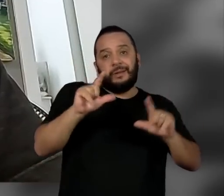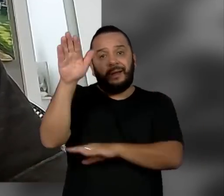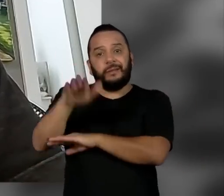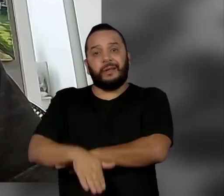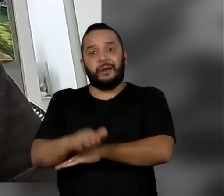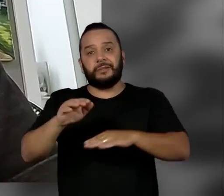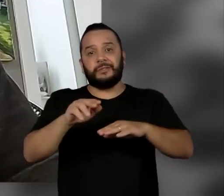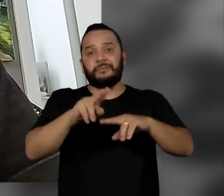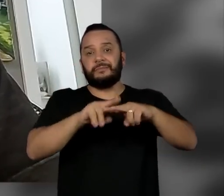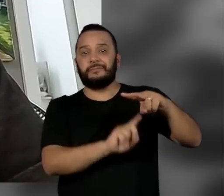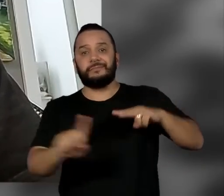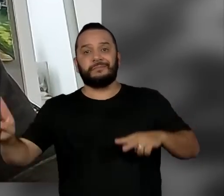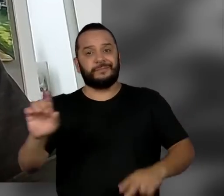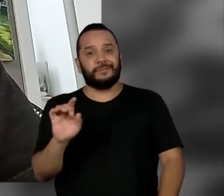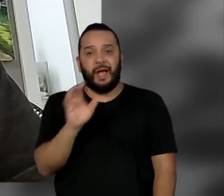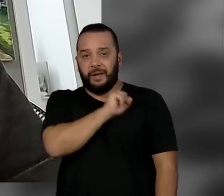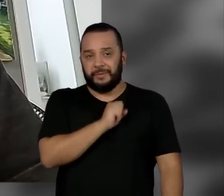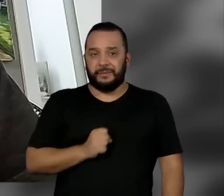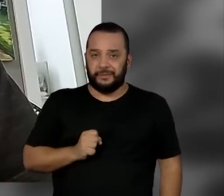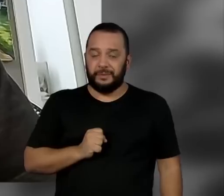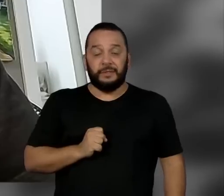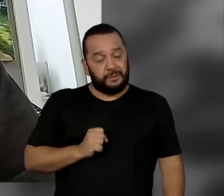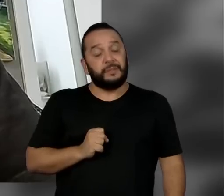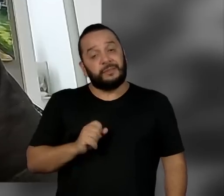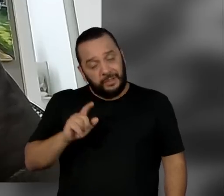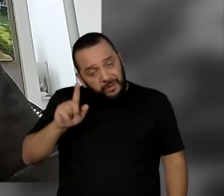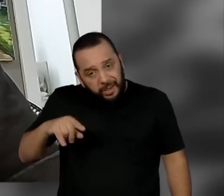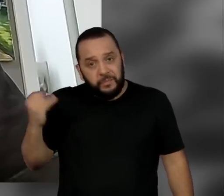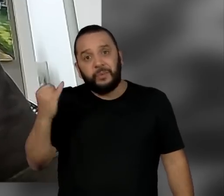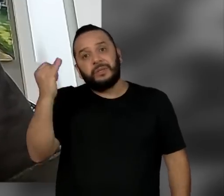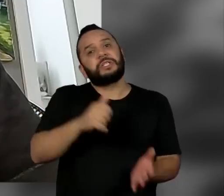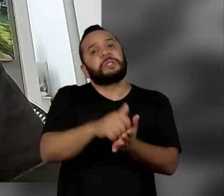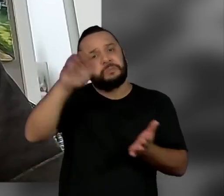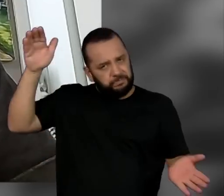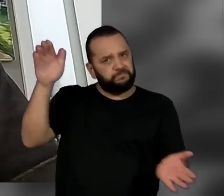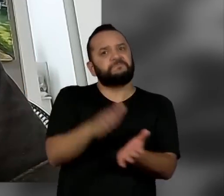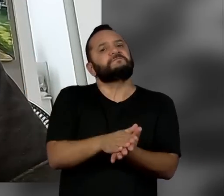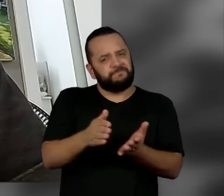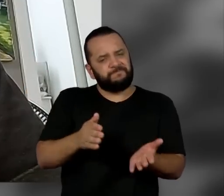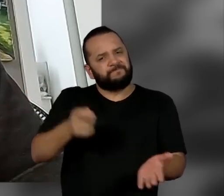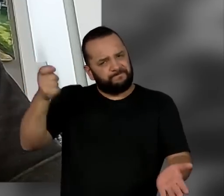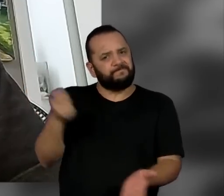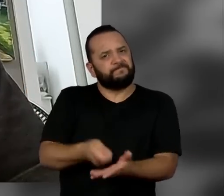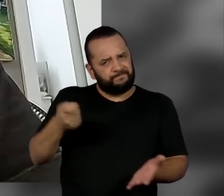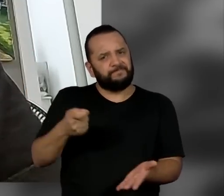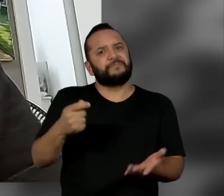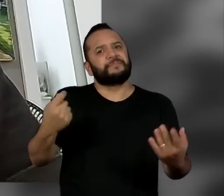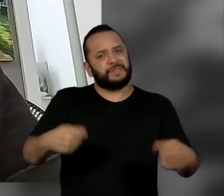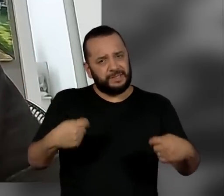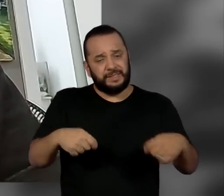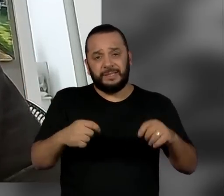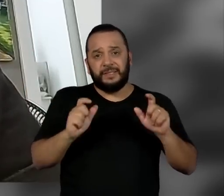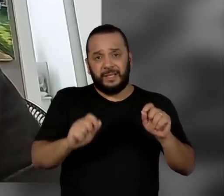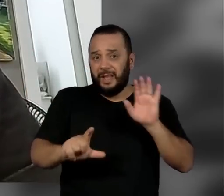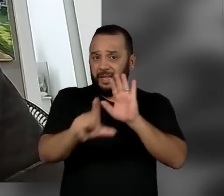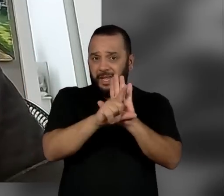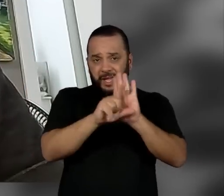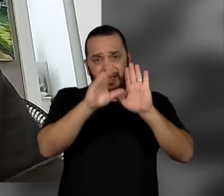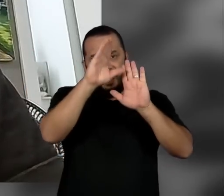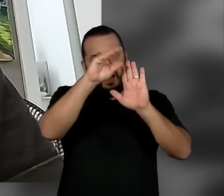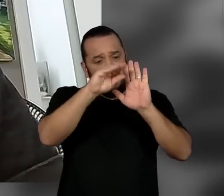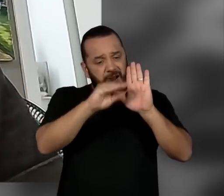um fator crucial para a proteção da nossa fauna no Brasil. A modificação, né, o ajuste dessa lei